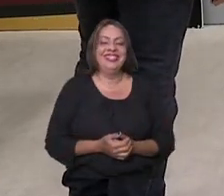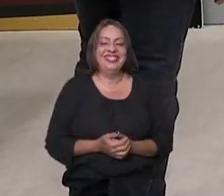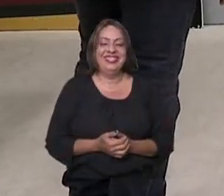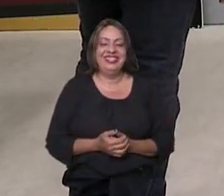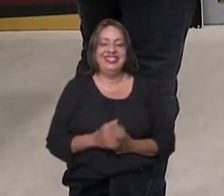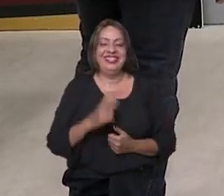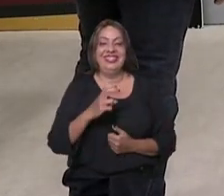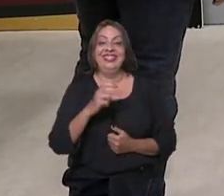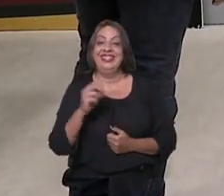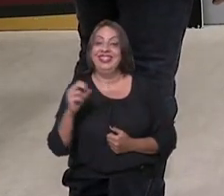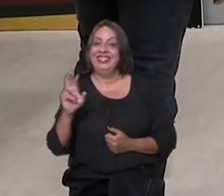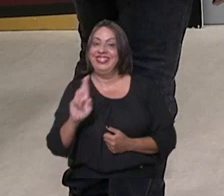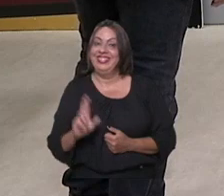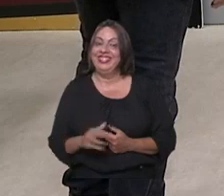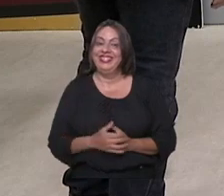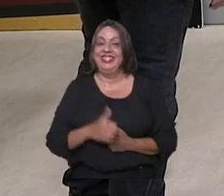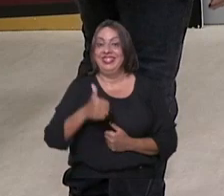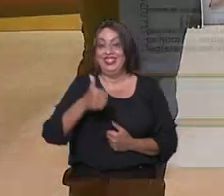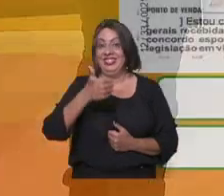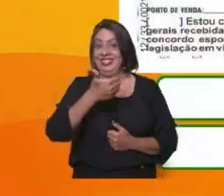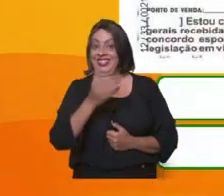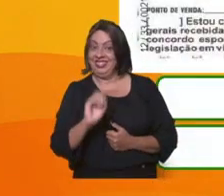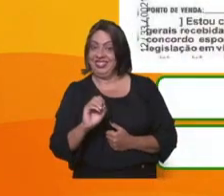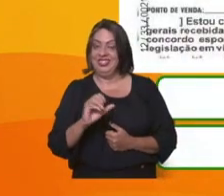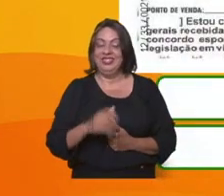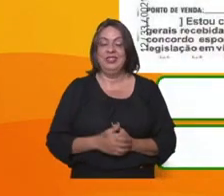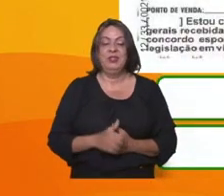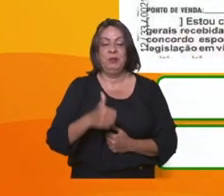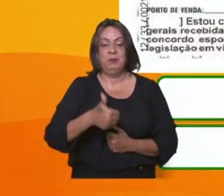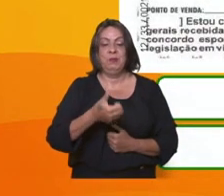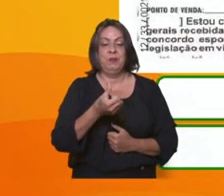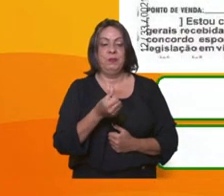só, R$500. Décimo Gira Sergipe,